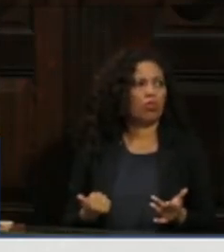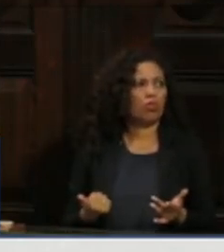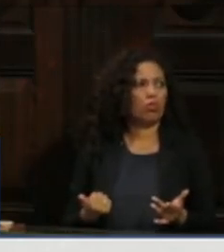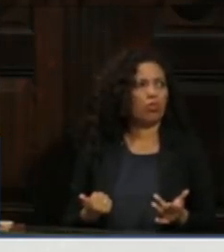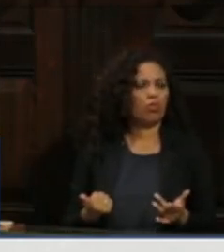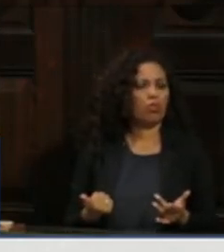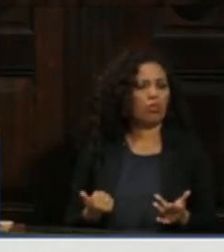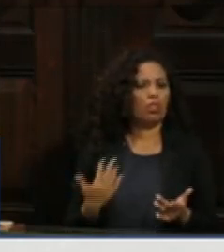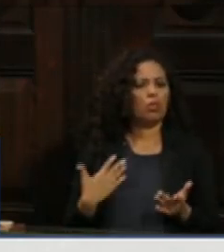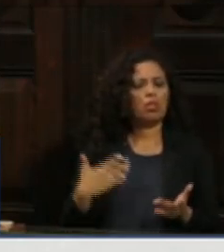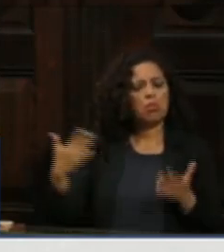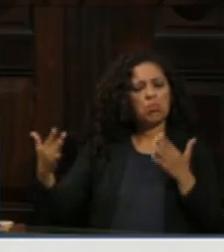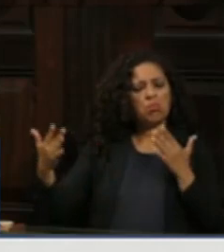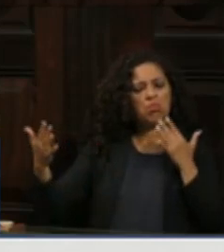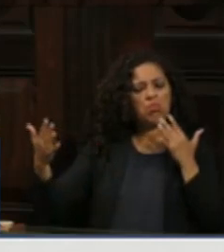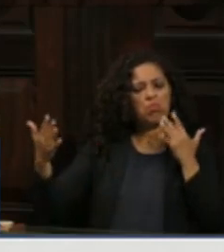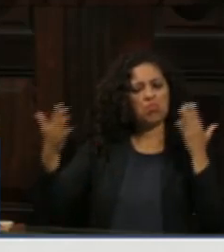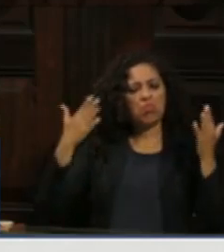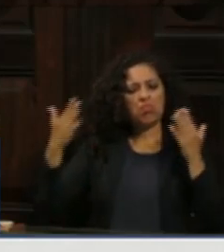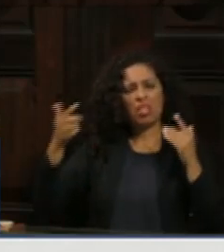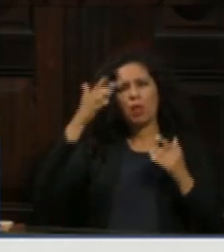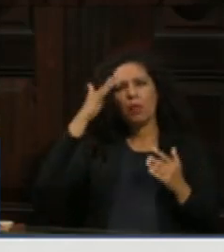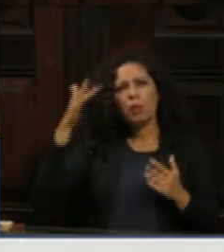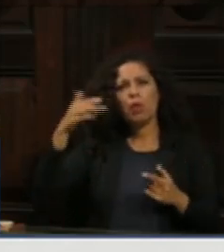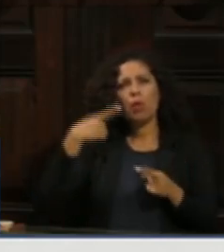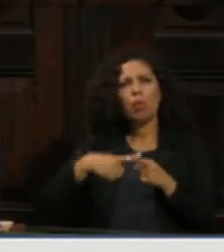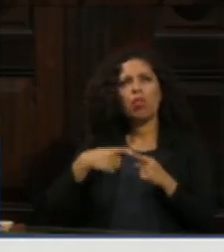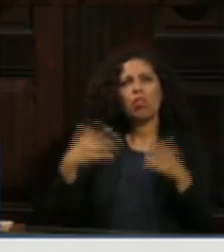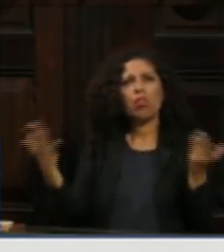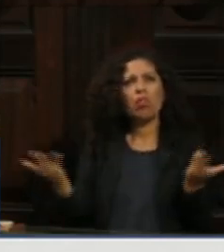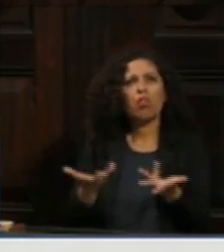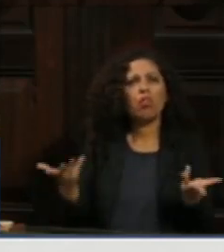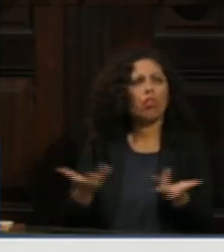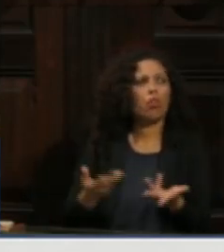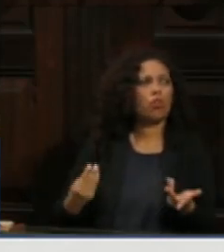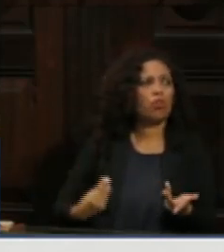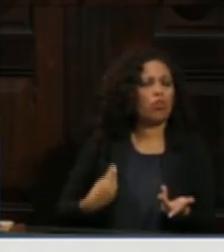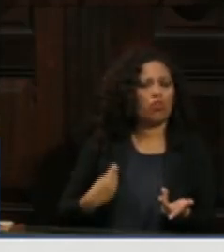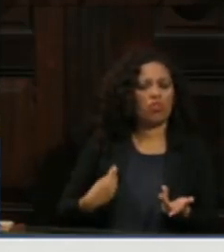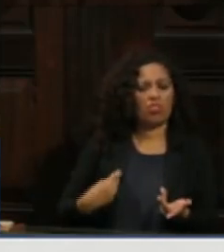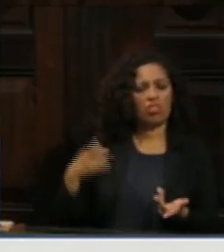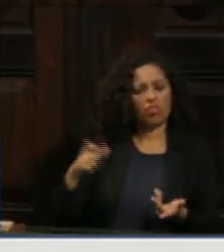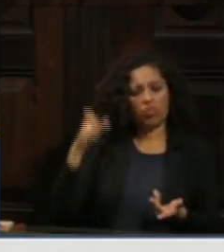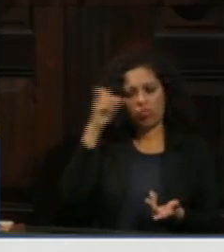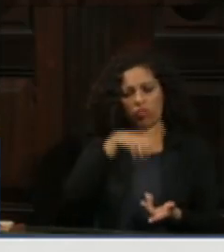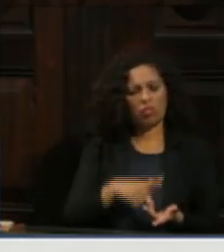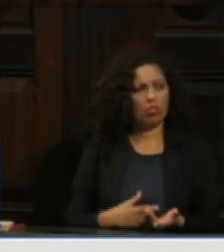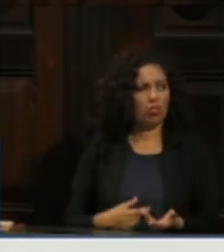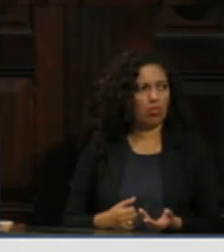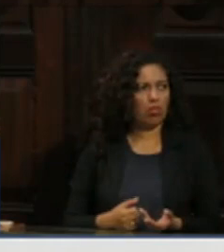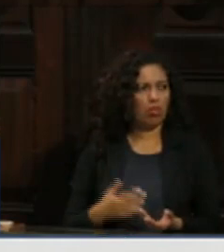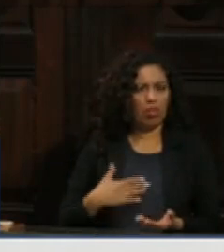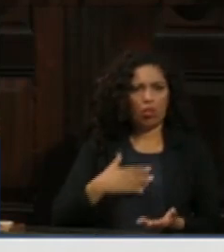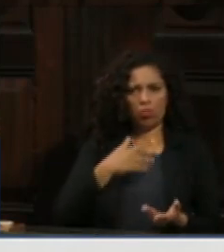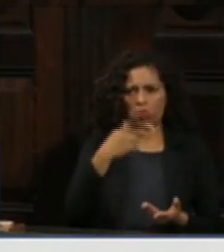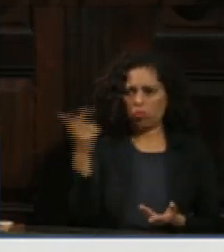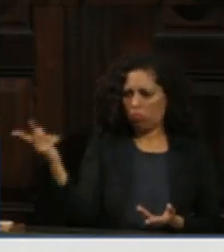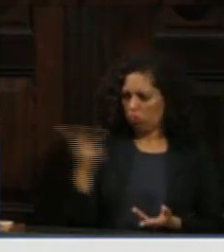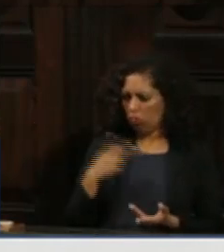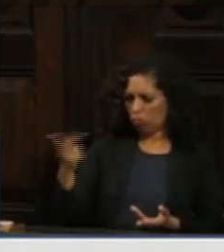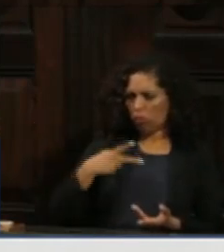apurados, sejam verdadeiros? Entristece a todos nós, porque afeta a coisa pública, afeta a cidadania, afeta a